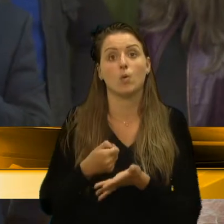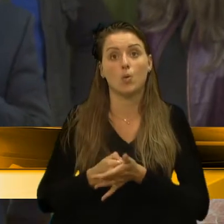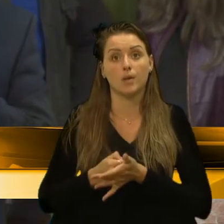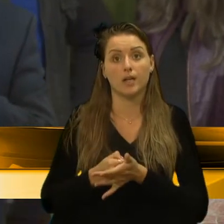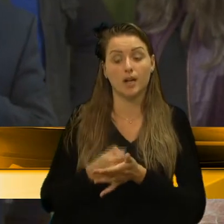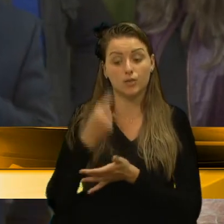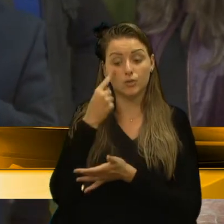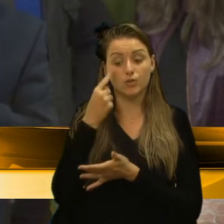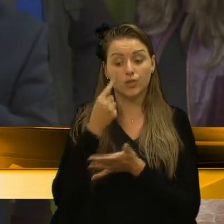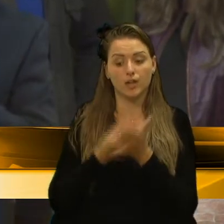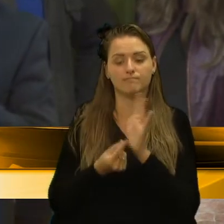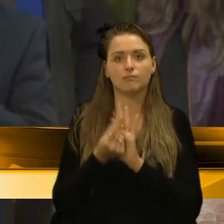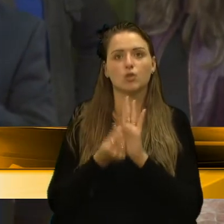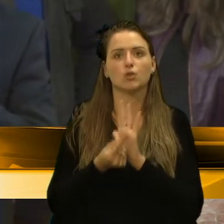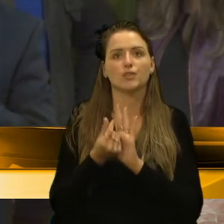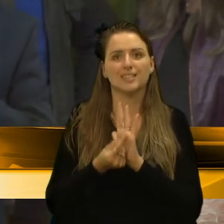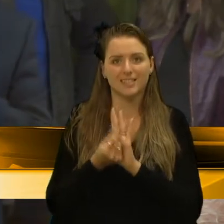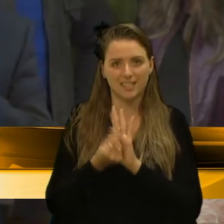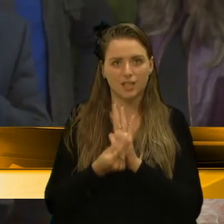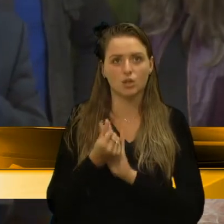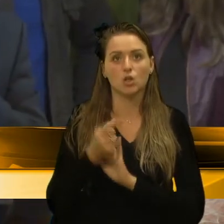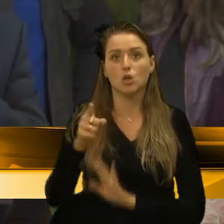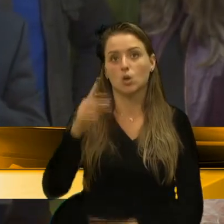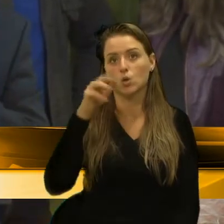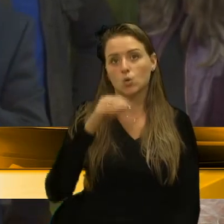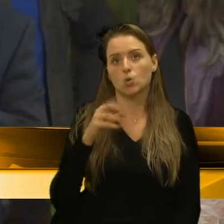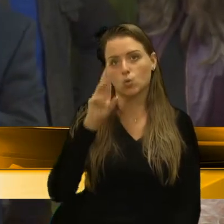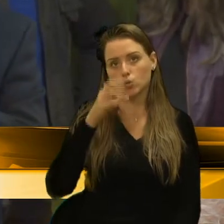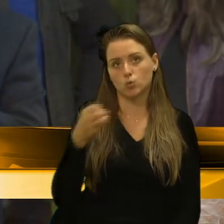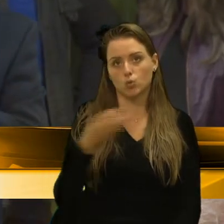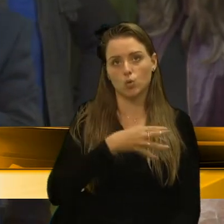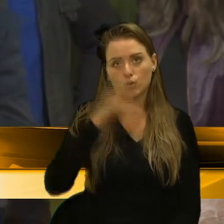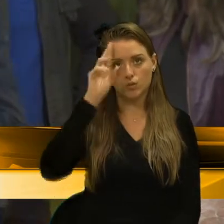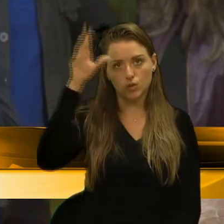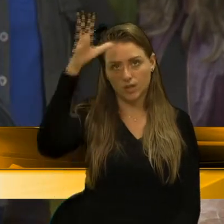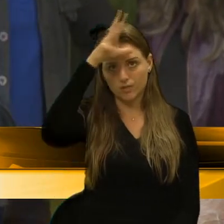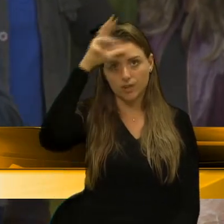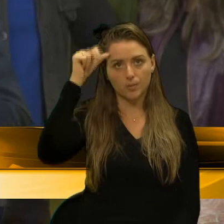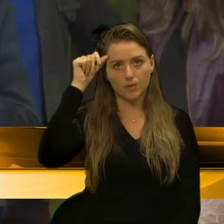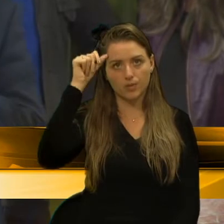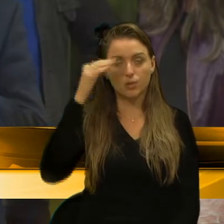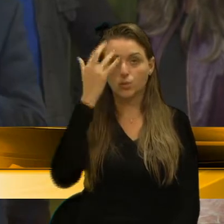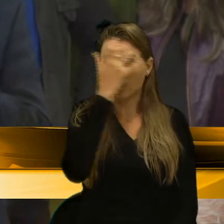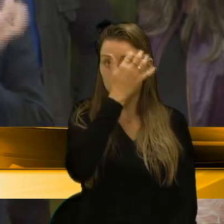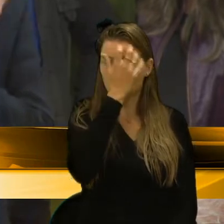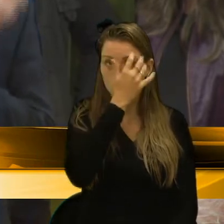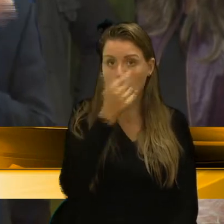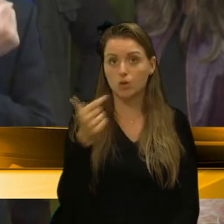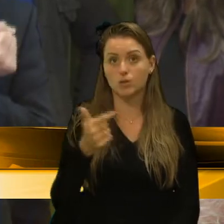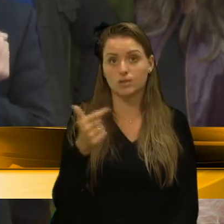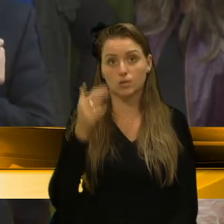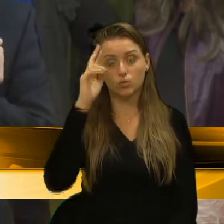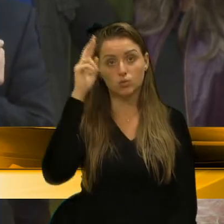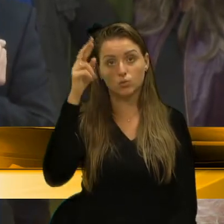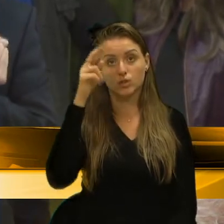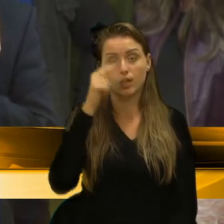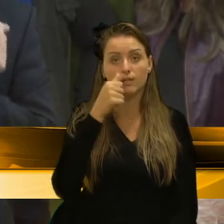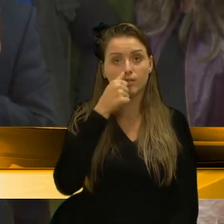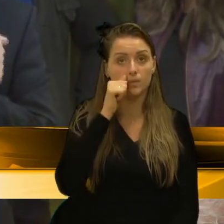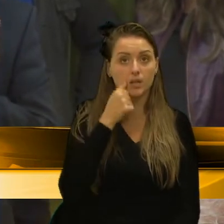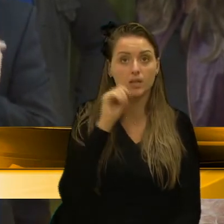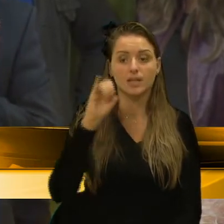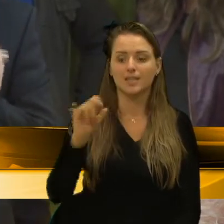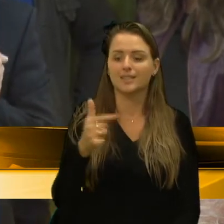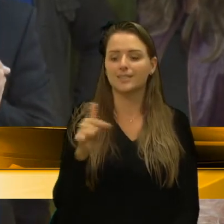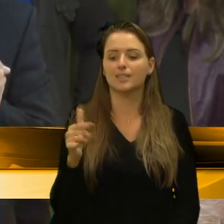questão financeira. Aqui está o futuro prefeito Adiló e a futura vice-prefeita, porque, se não existir